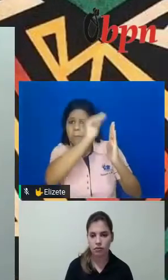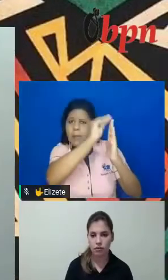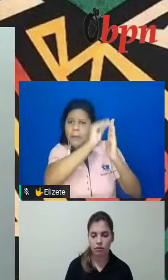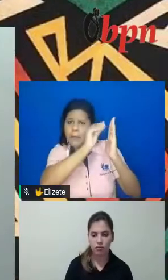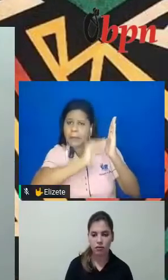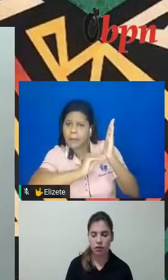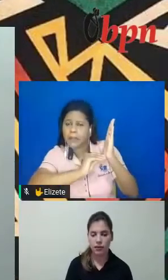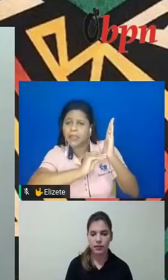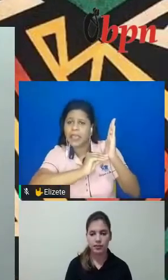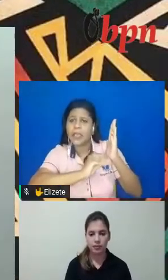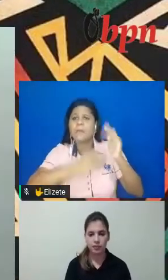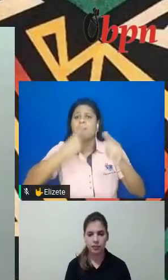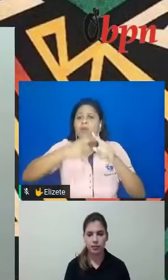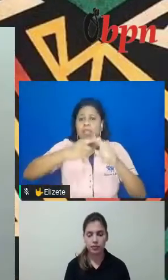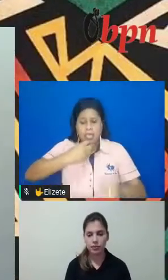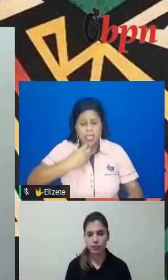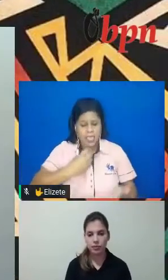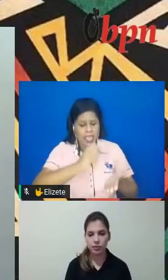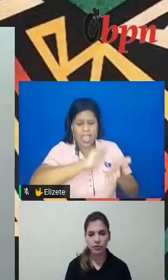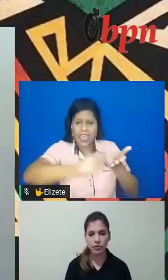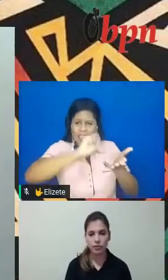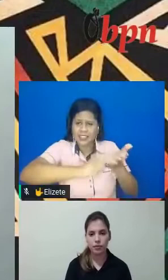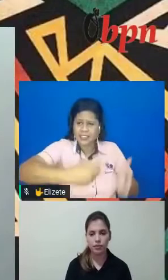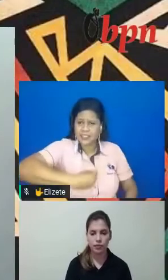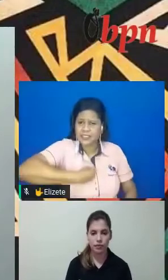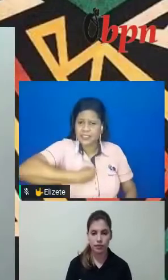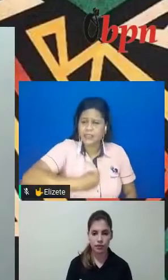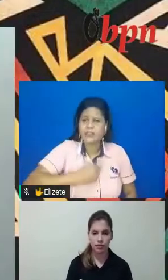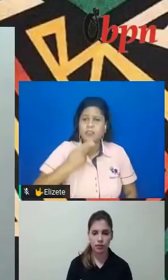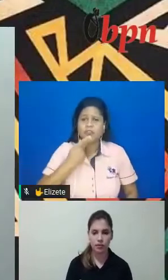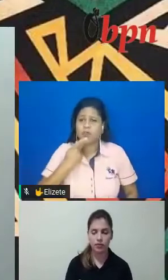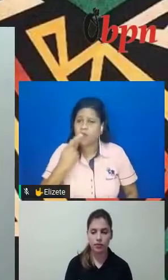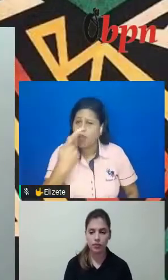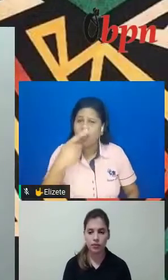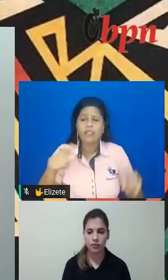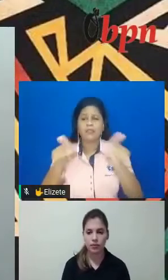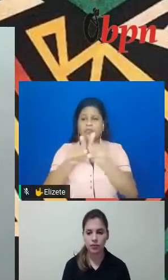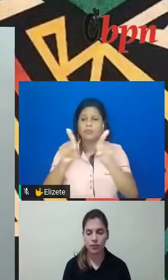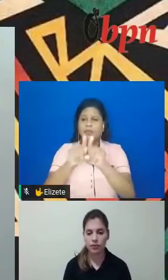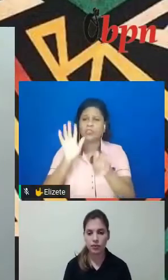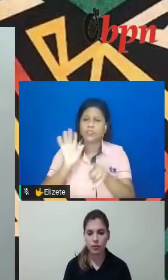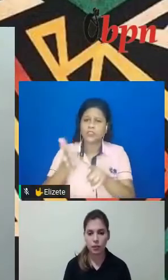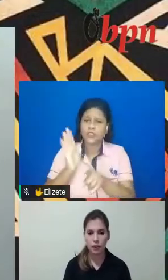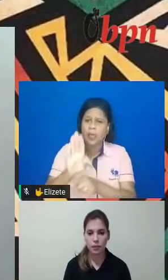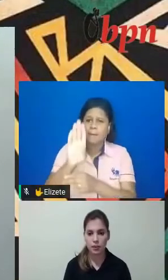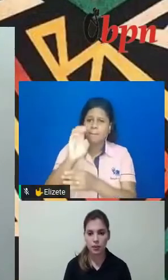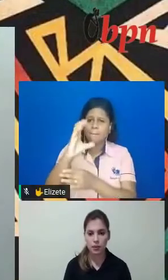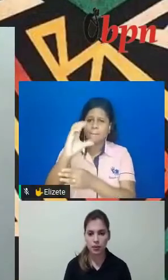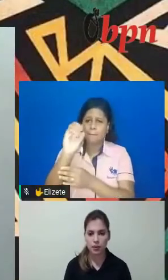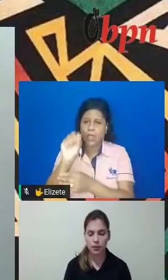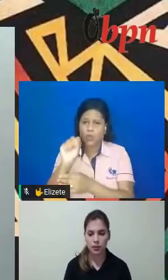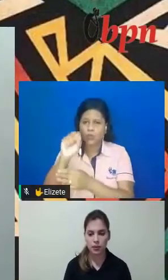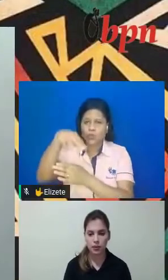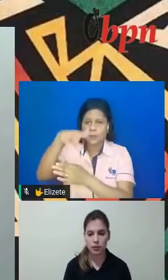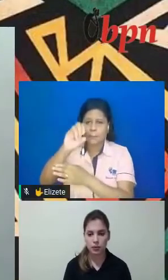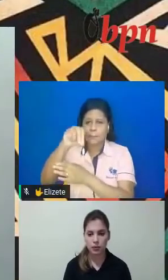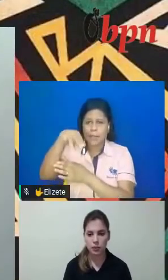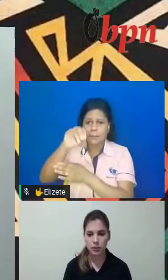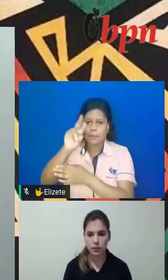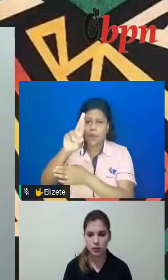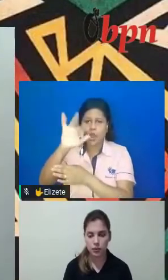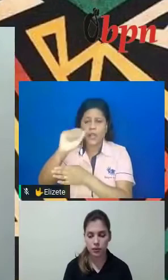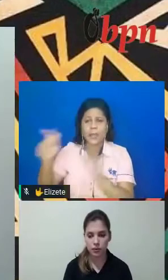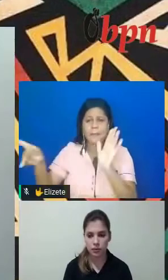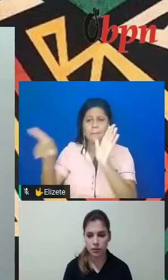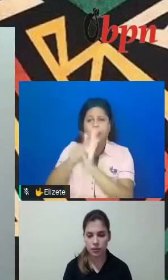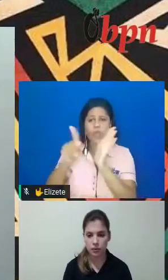na verdade, eu tenho dito muito, inclusive, até a respeito de Becos da Memória, são ficções, quando eu